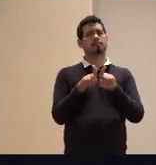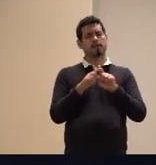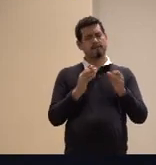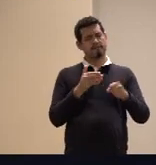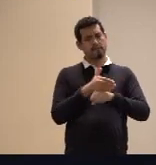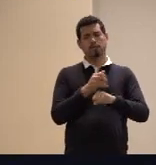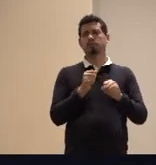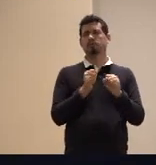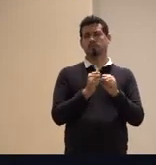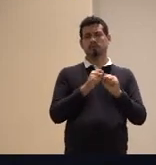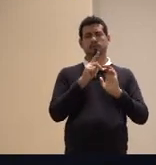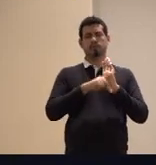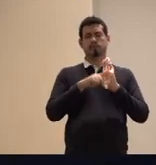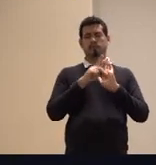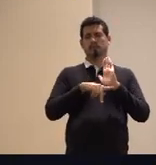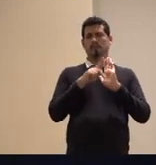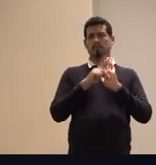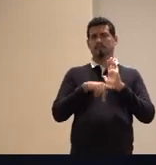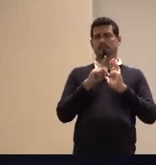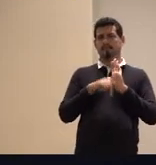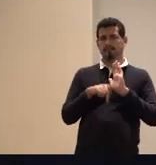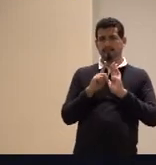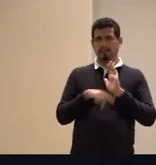participam desse projeto.